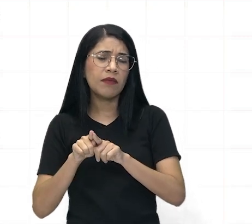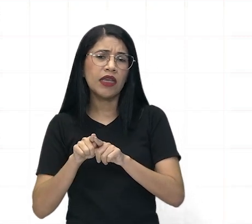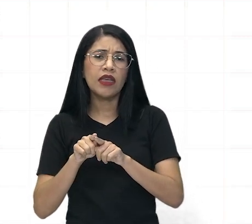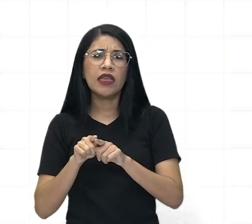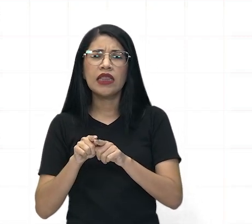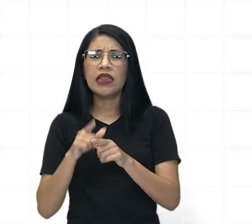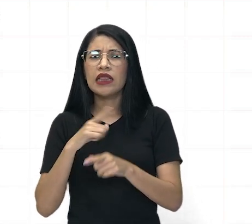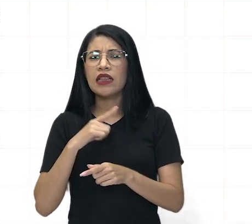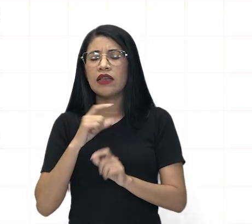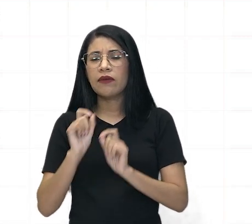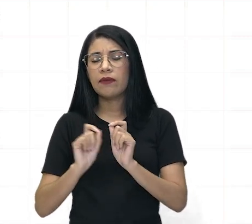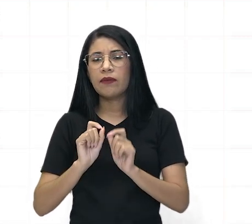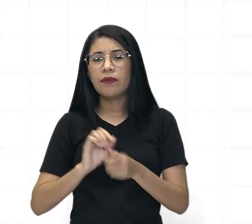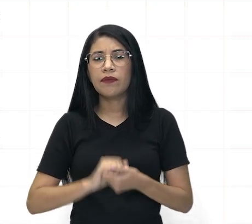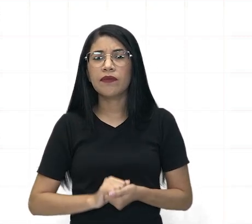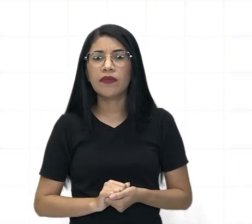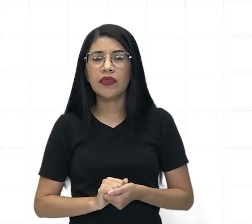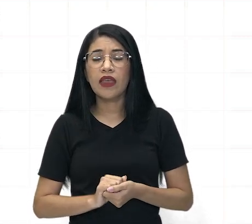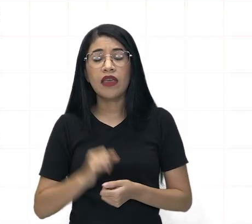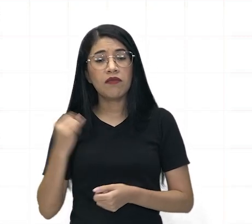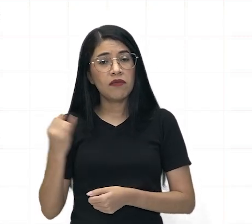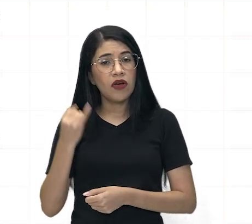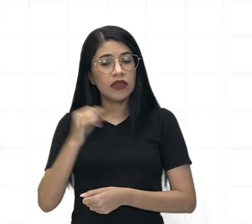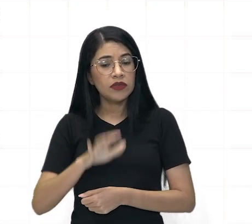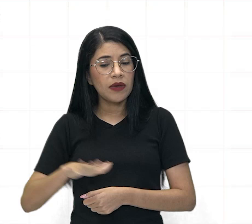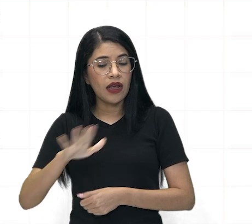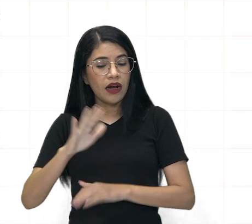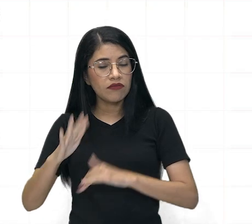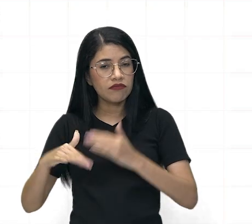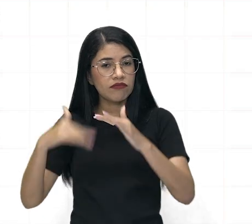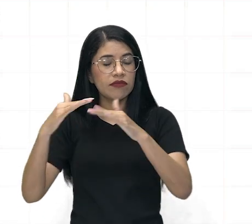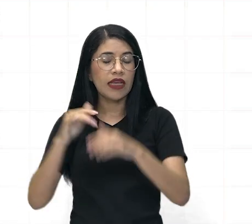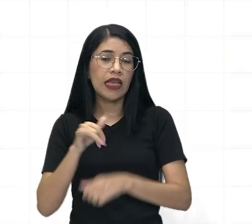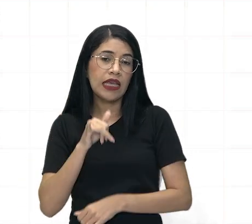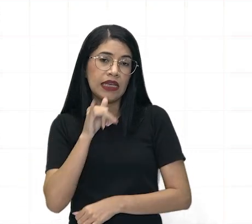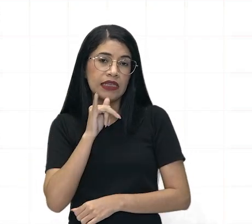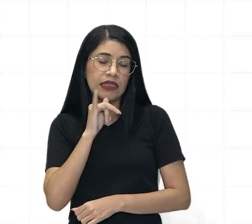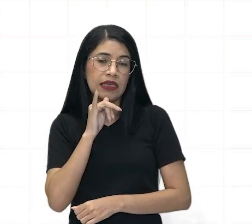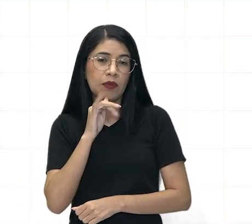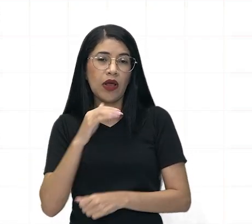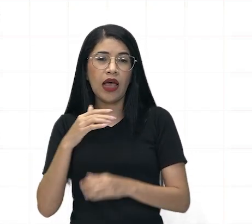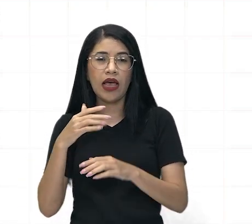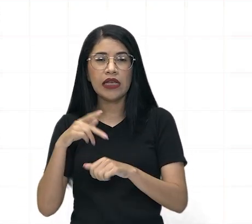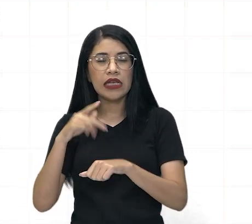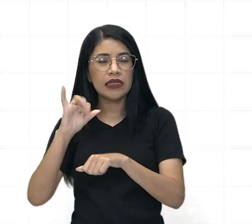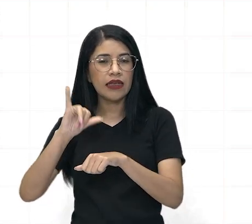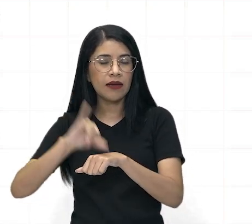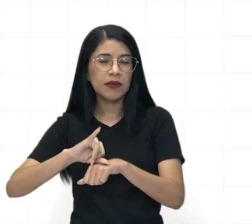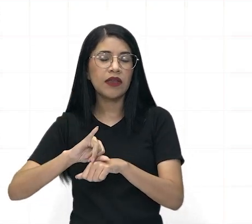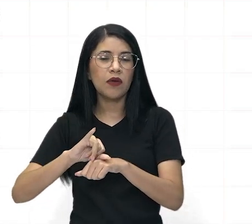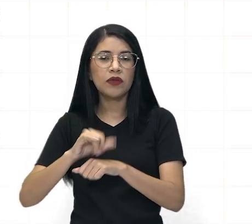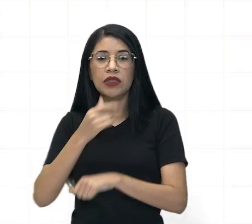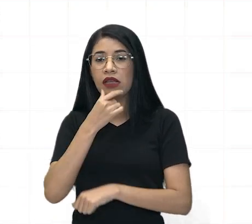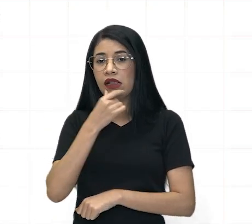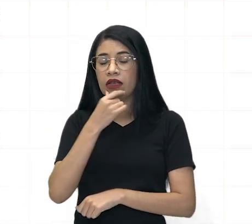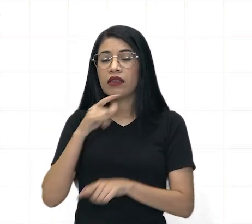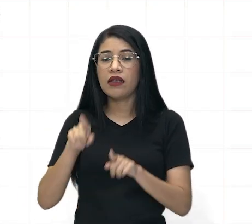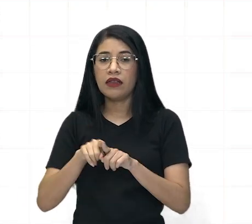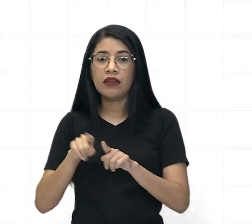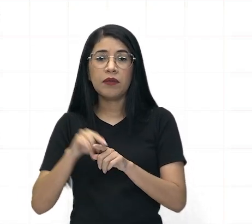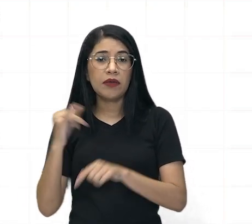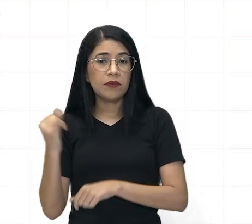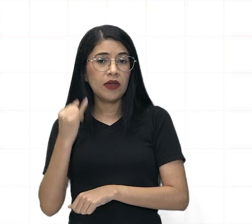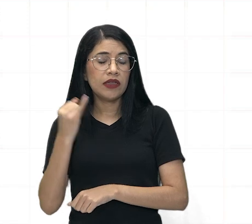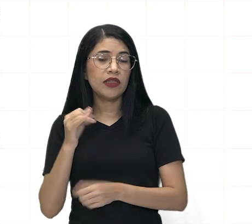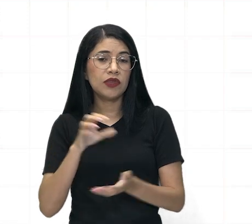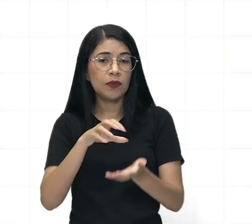contam muito para o desenvolvimento da região. Londres, por exemplo, é um dos centros financeiros globais, enquanto outros países